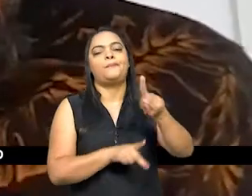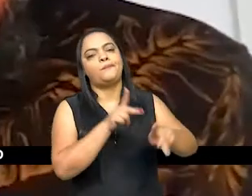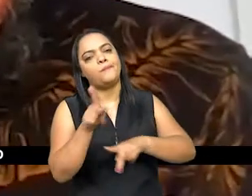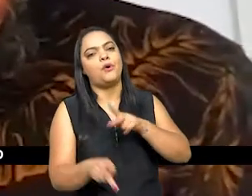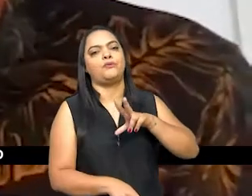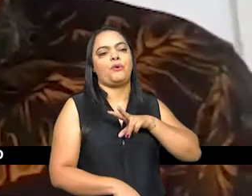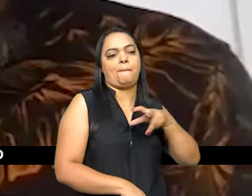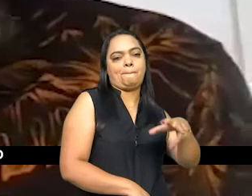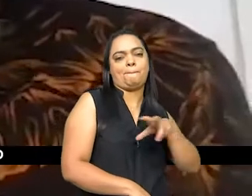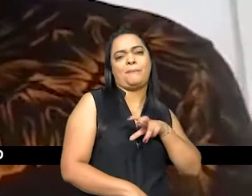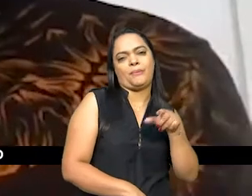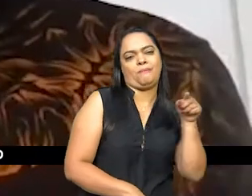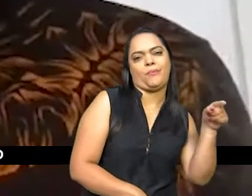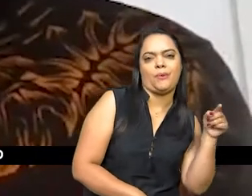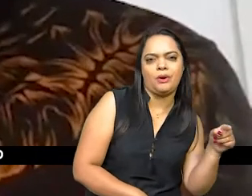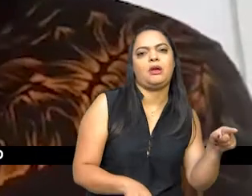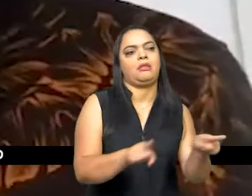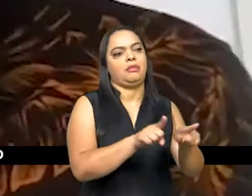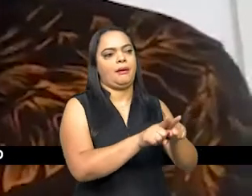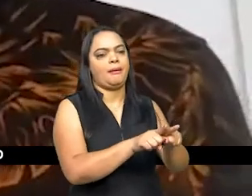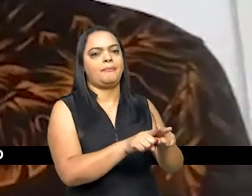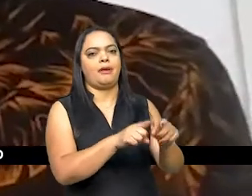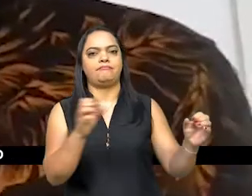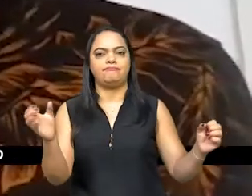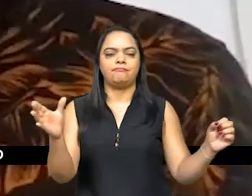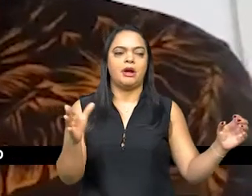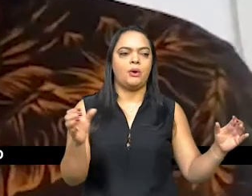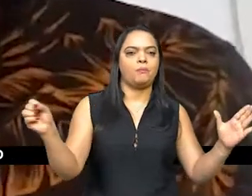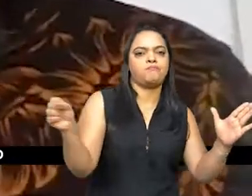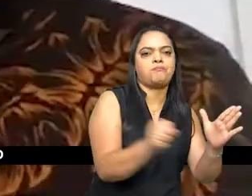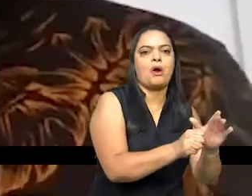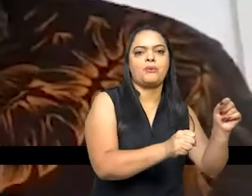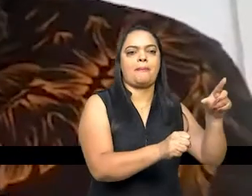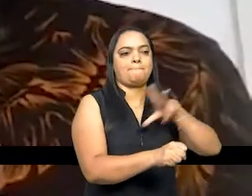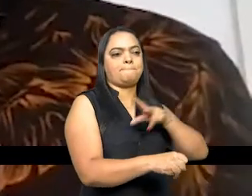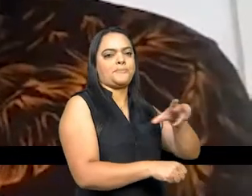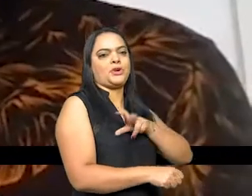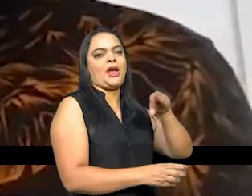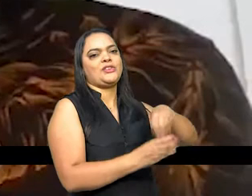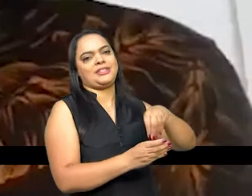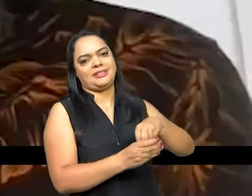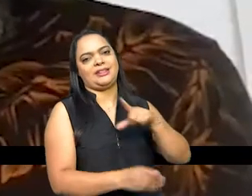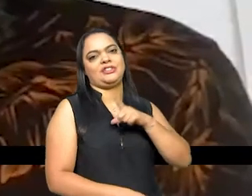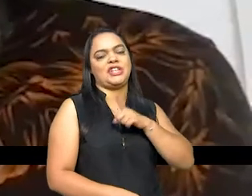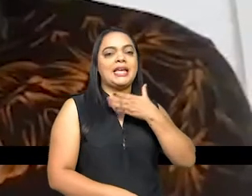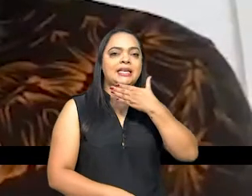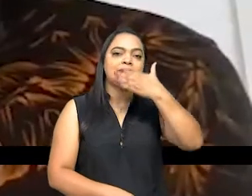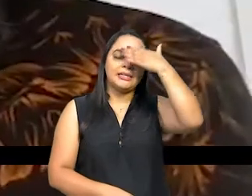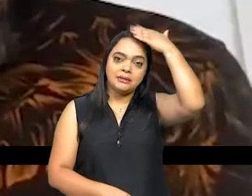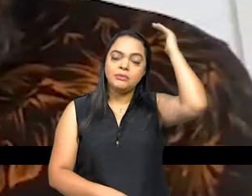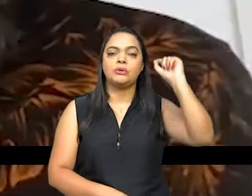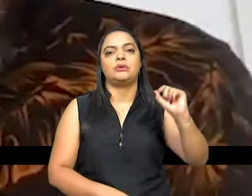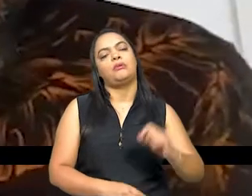convivido com estados islâmicos na Península Ibérica desde o século VIII. Então, são 800 anos até 1450,